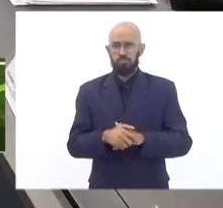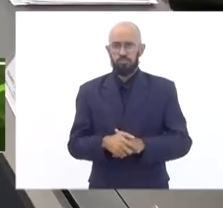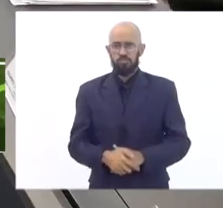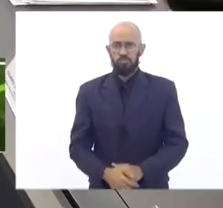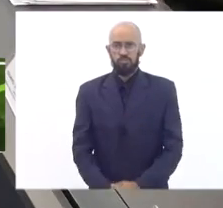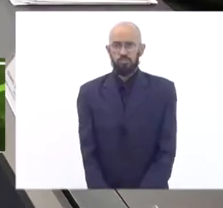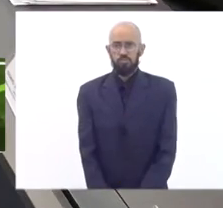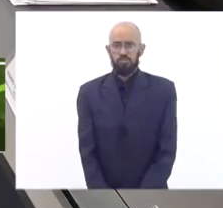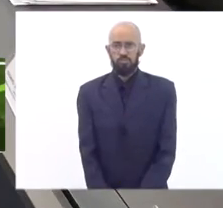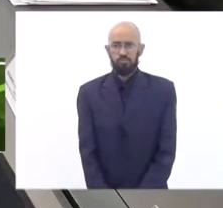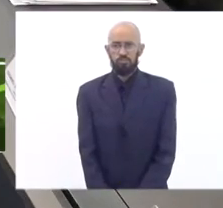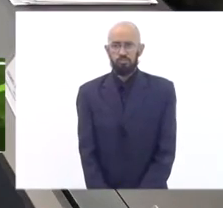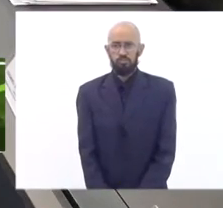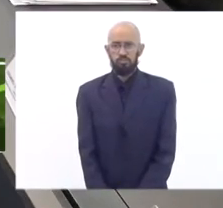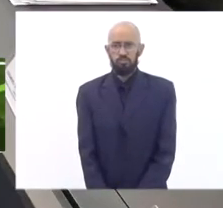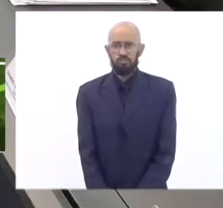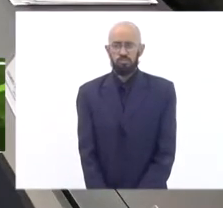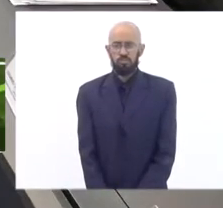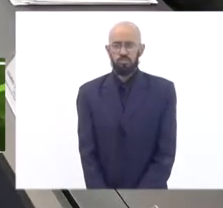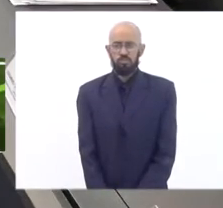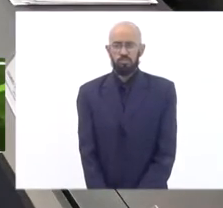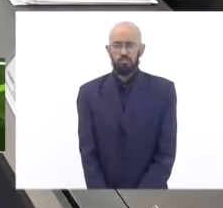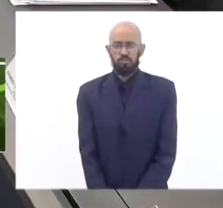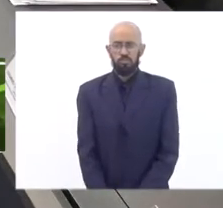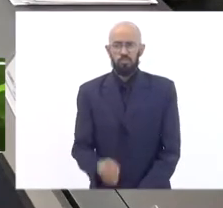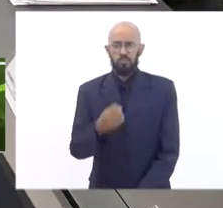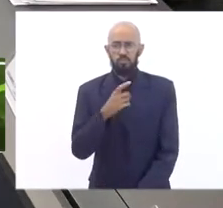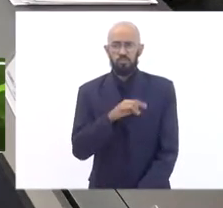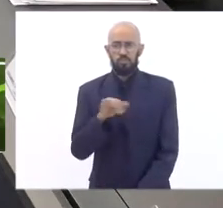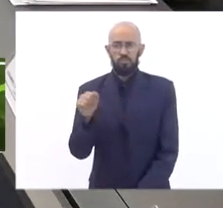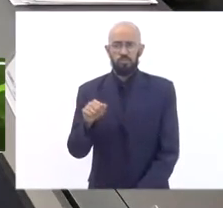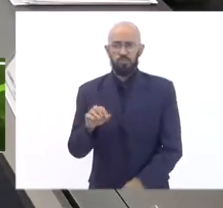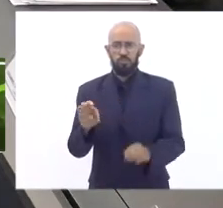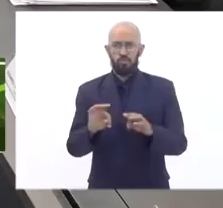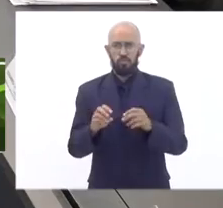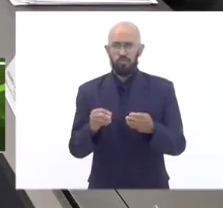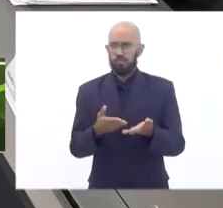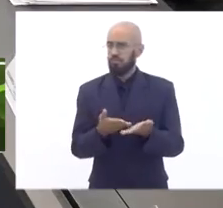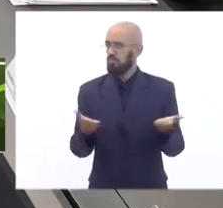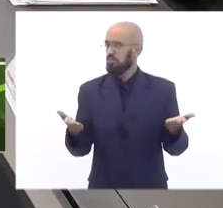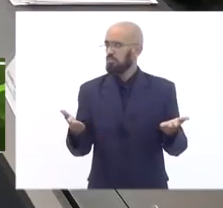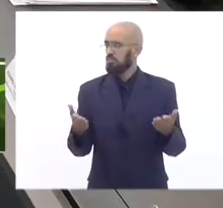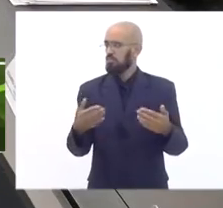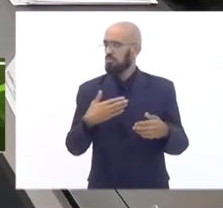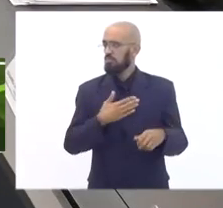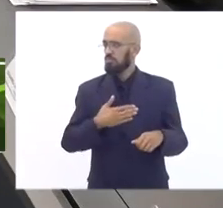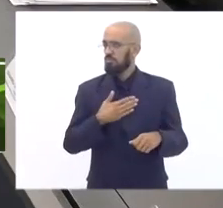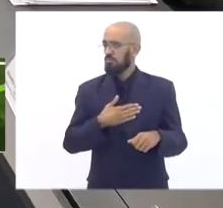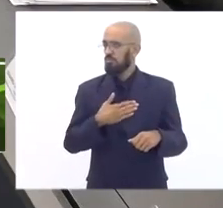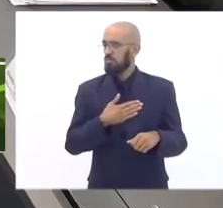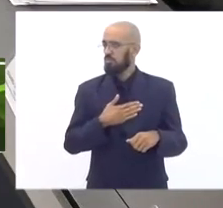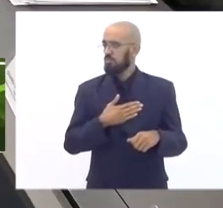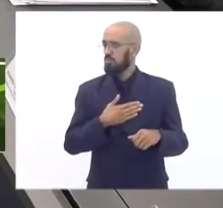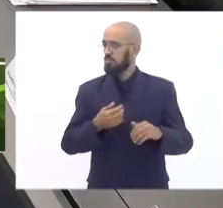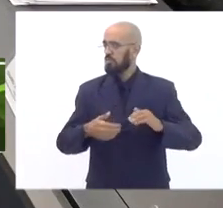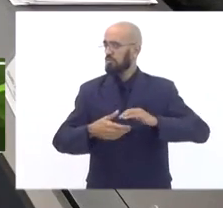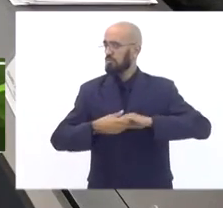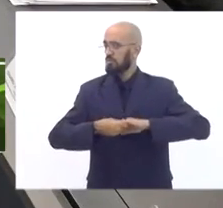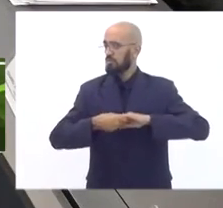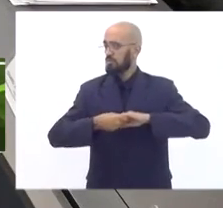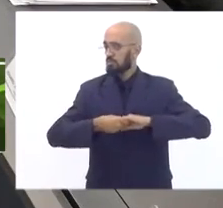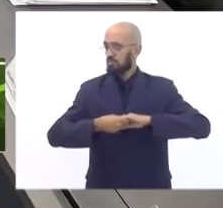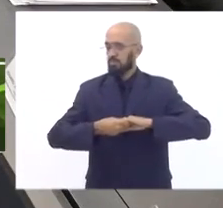Bom dia a todos e a todas. Gostaria de saudar os parlamentares na pessoa da